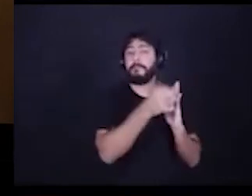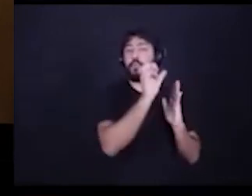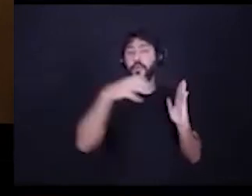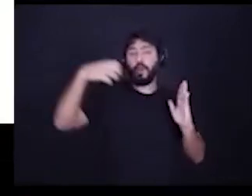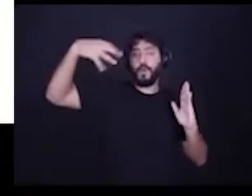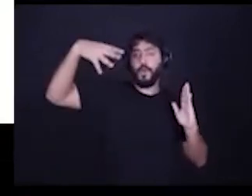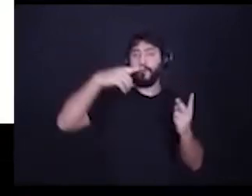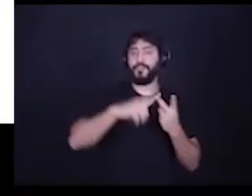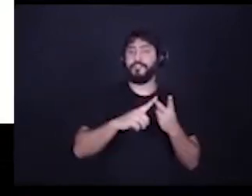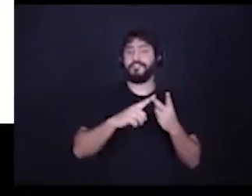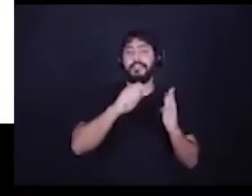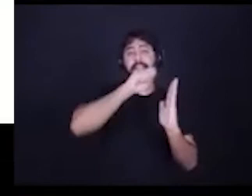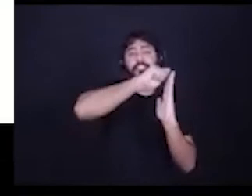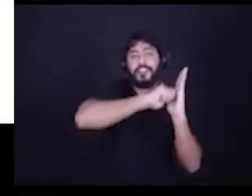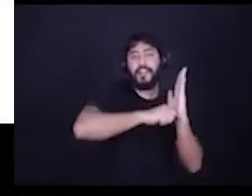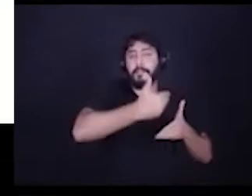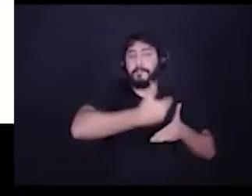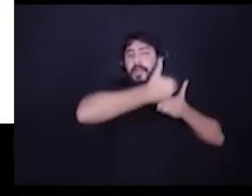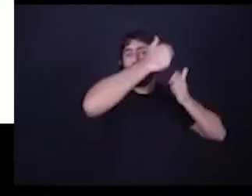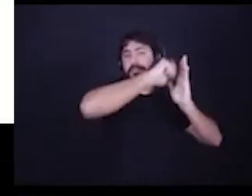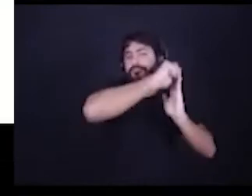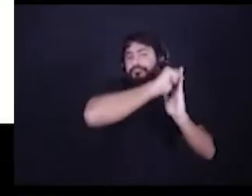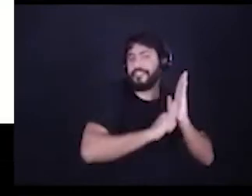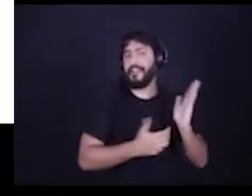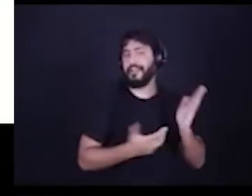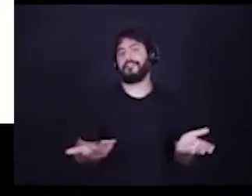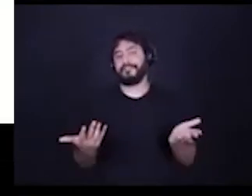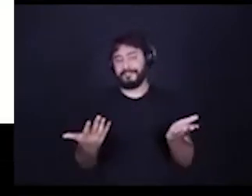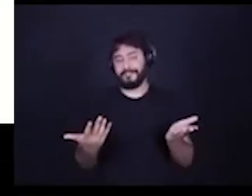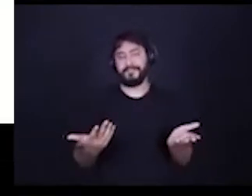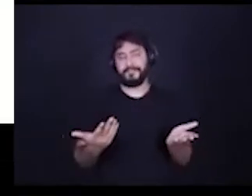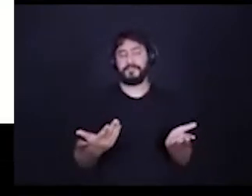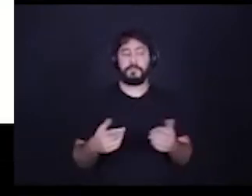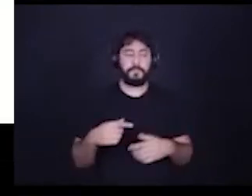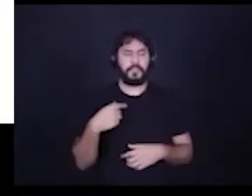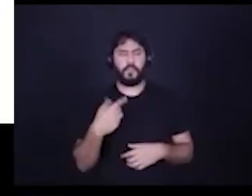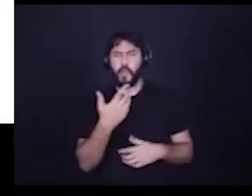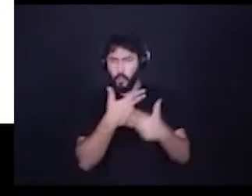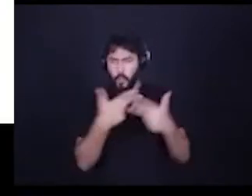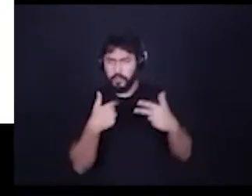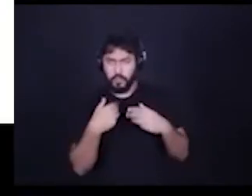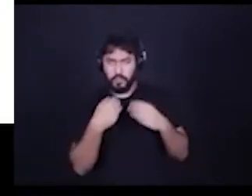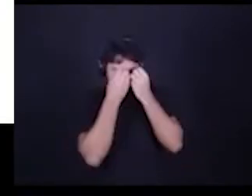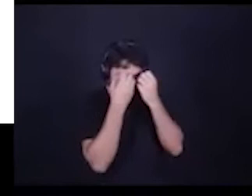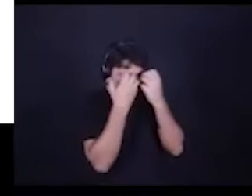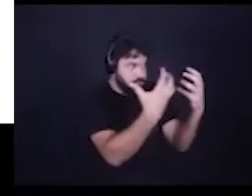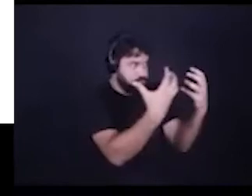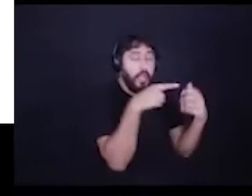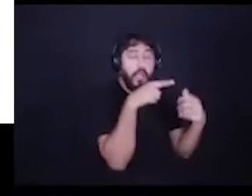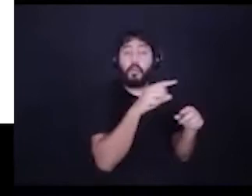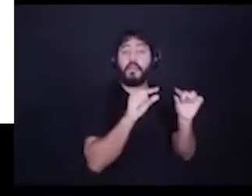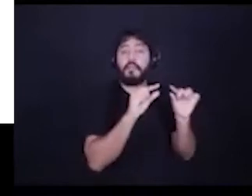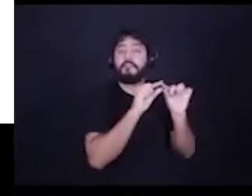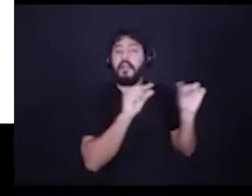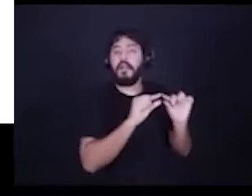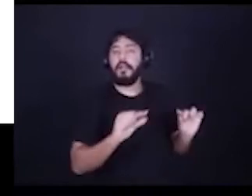escrevia e por aí vai. E eu lembro que uma coisa que me chamou muita atenção na hora que eu estava olhando era o verso das telas, né, o lado que a gente chama de